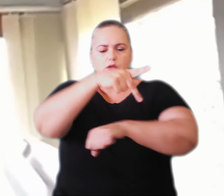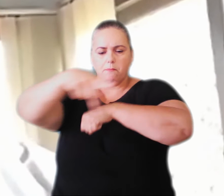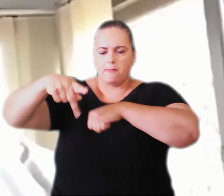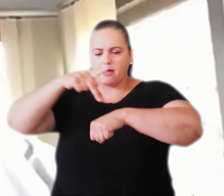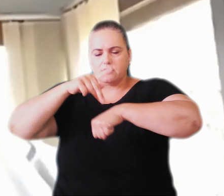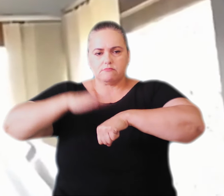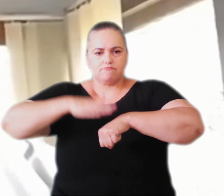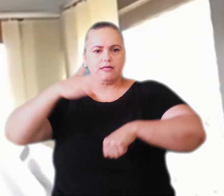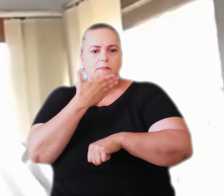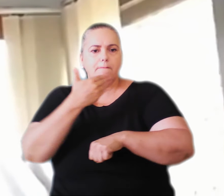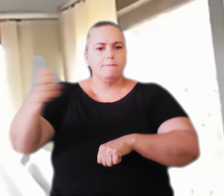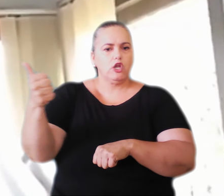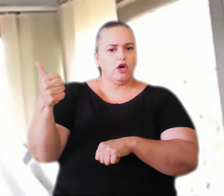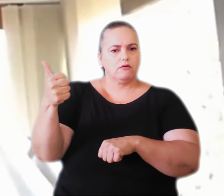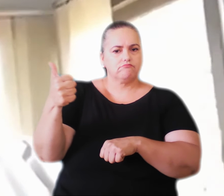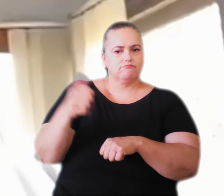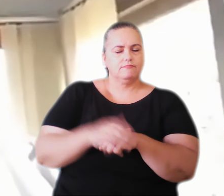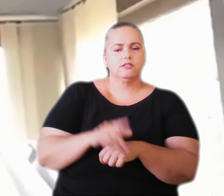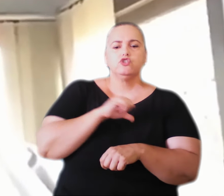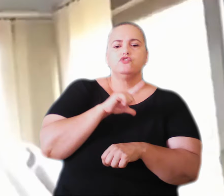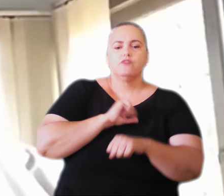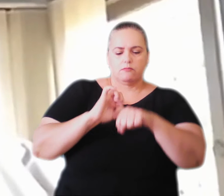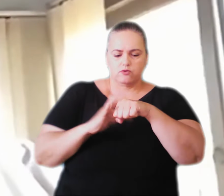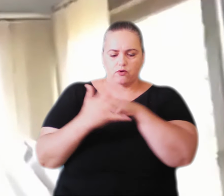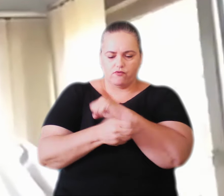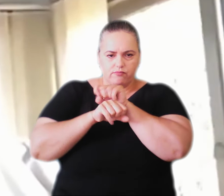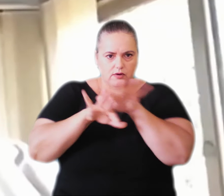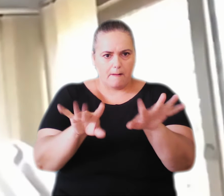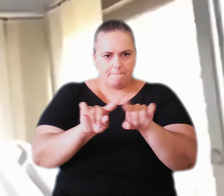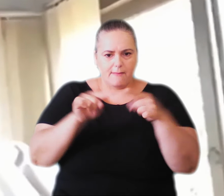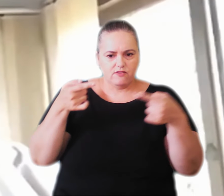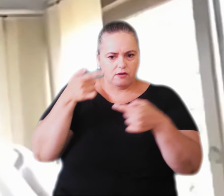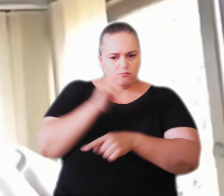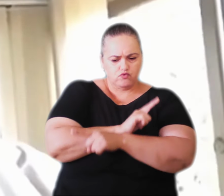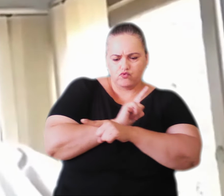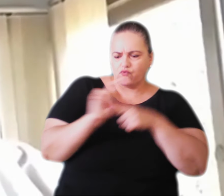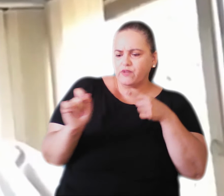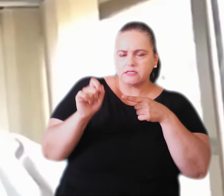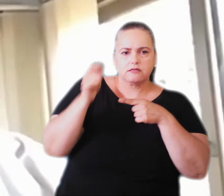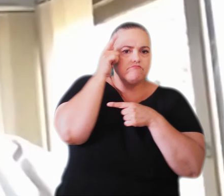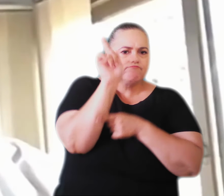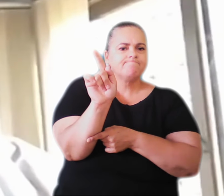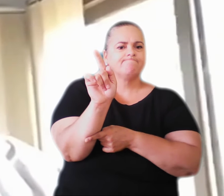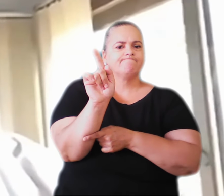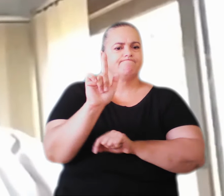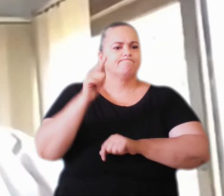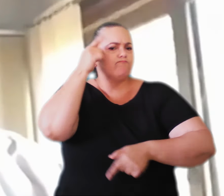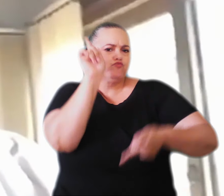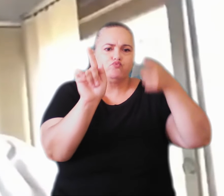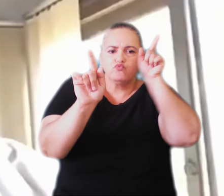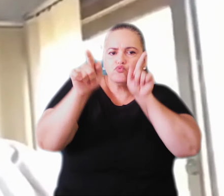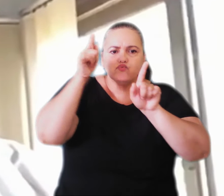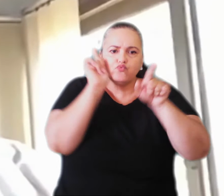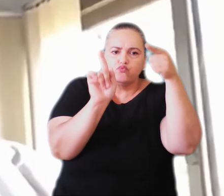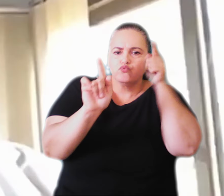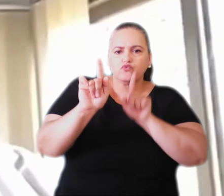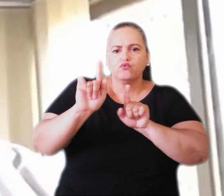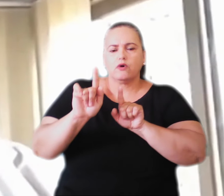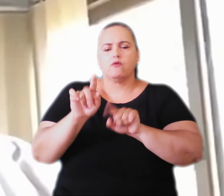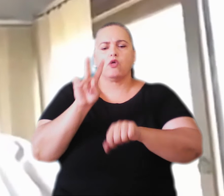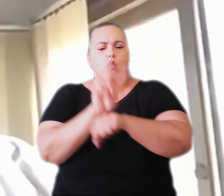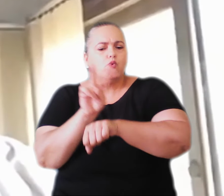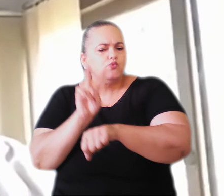encontrem um país cada vez melhor. Tivemos essa pandemia, mas vamos vencê-la, estamos vencendo com a